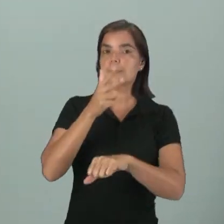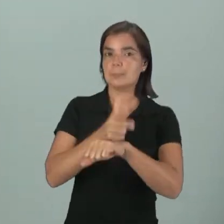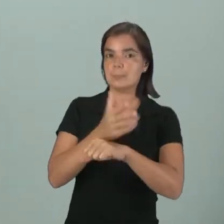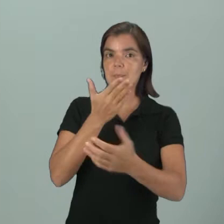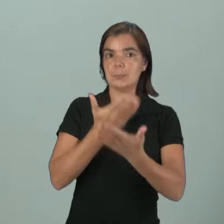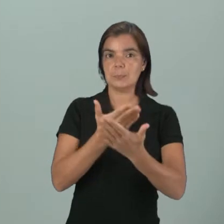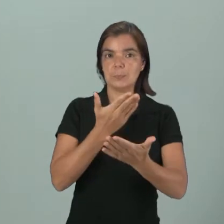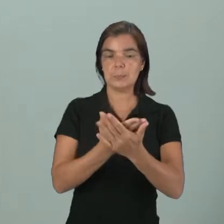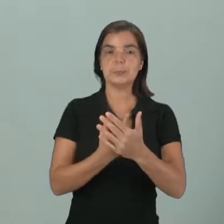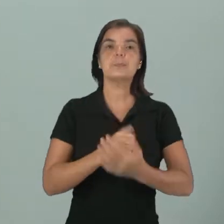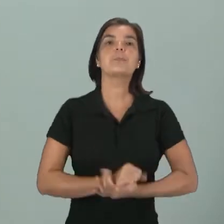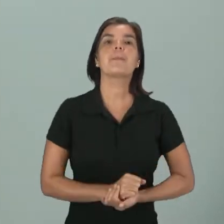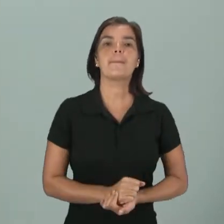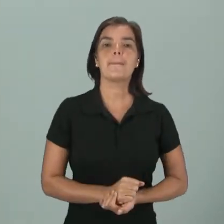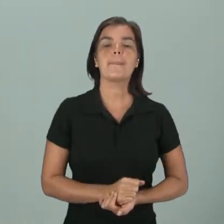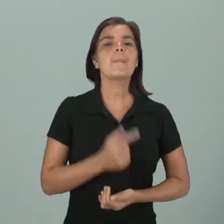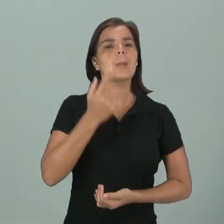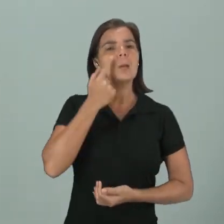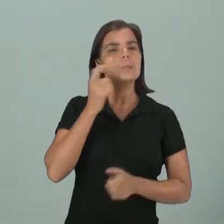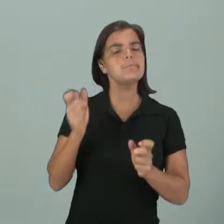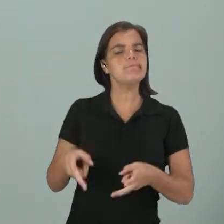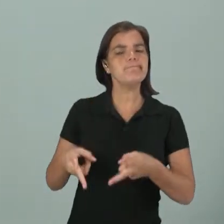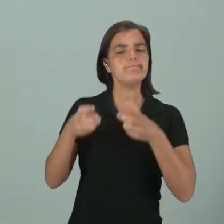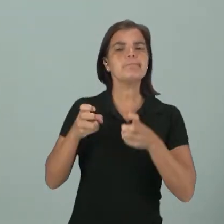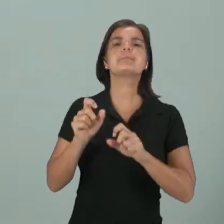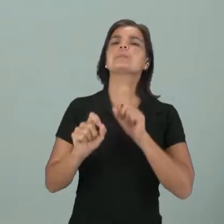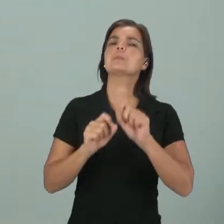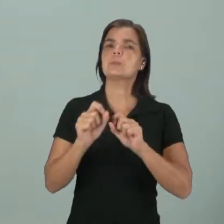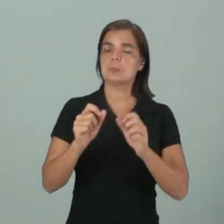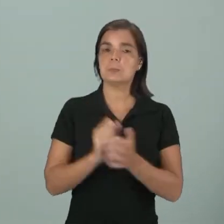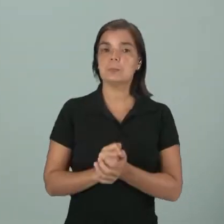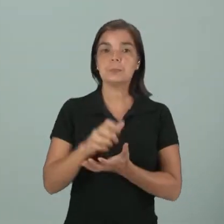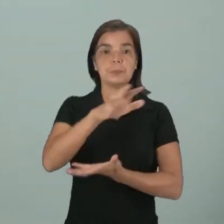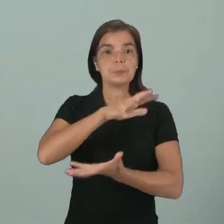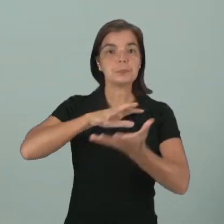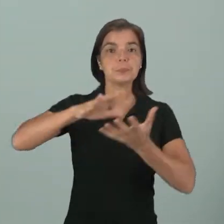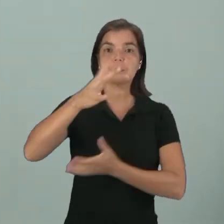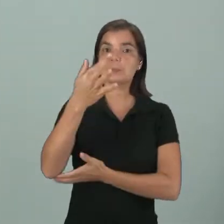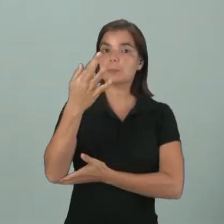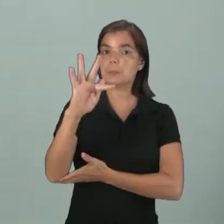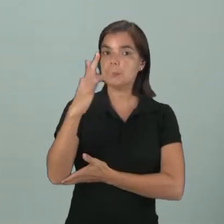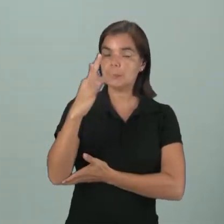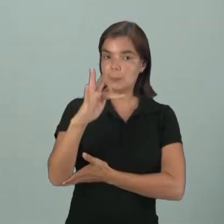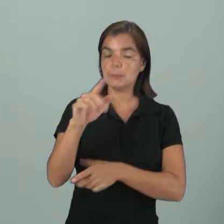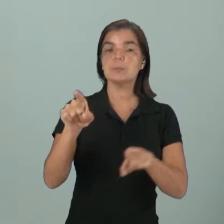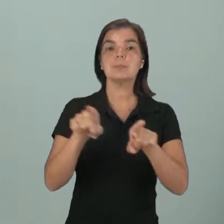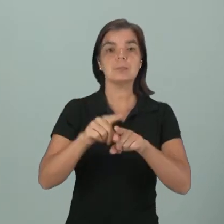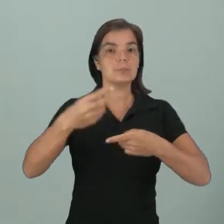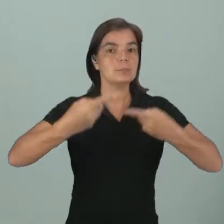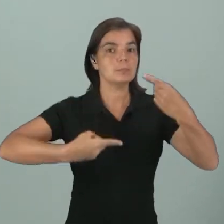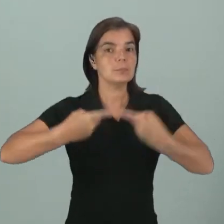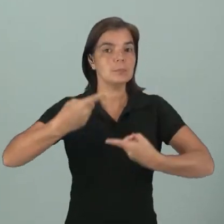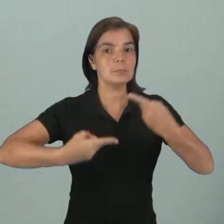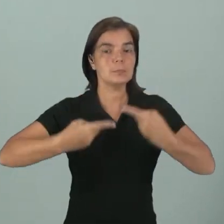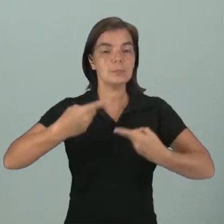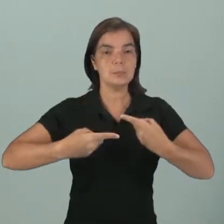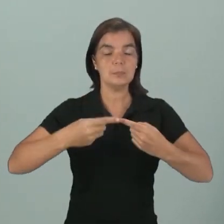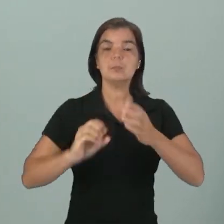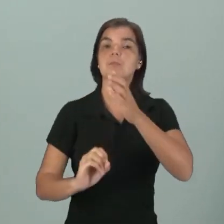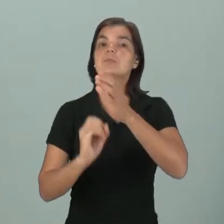audioaula anterior. Nós podemos perceber que a Revolução Francesa, ela foi uma revolução política que